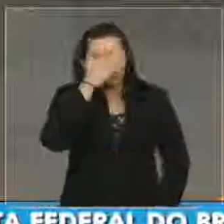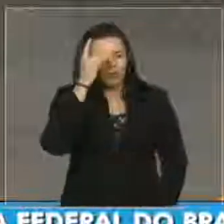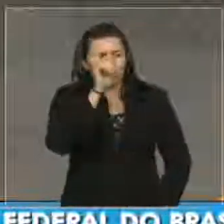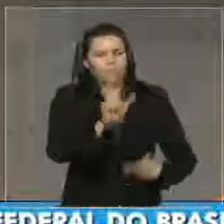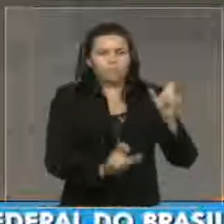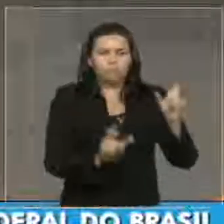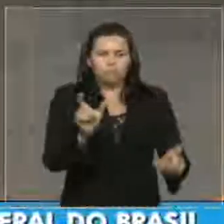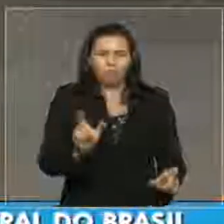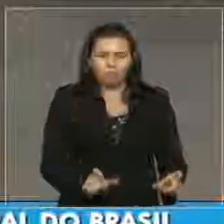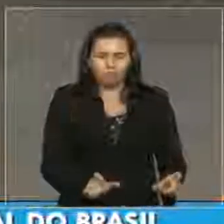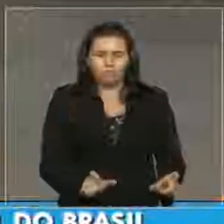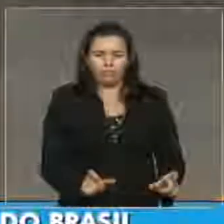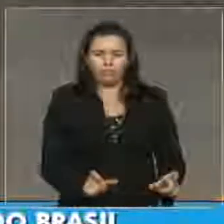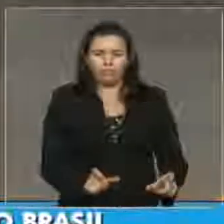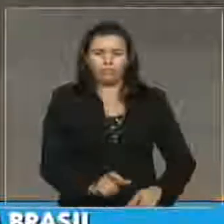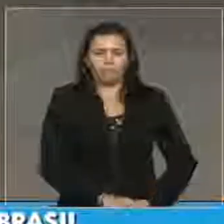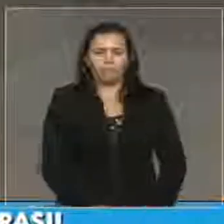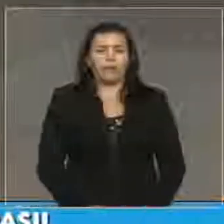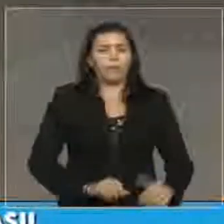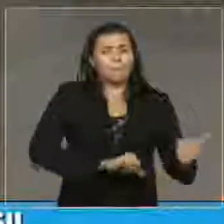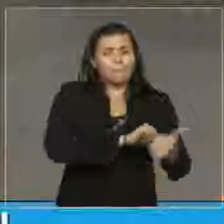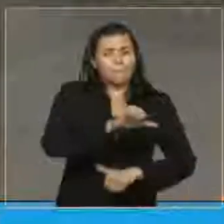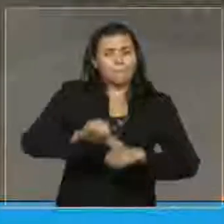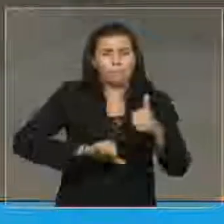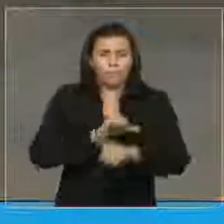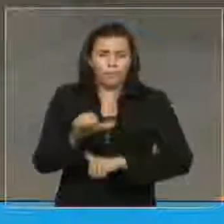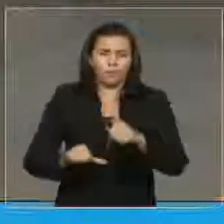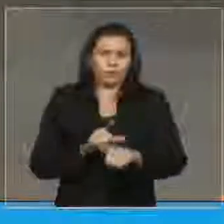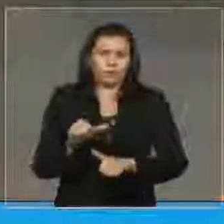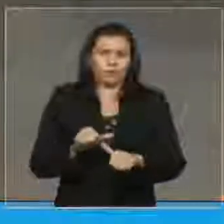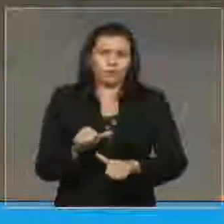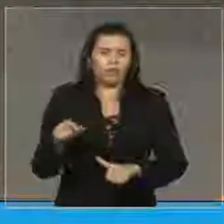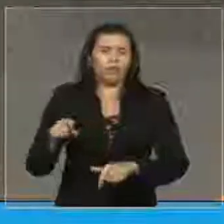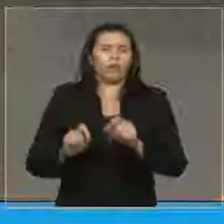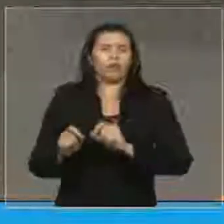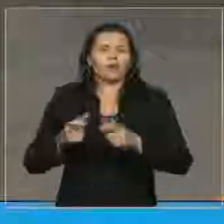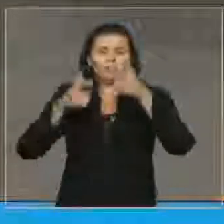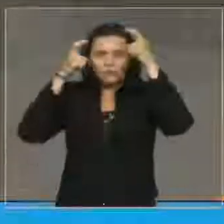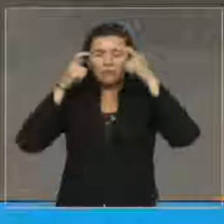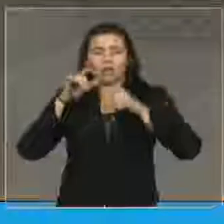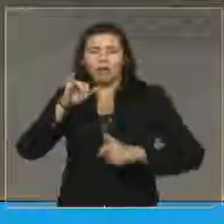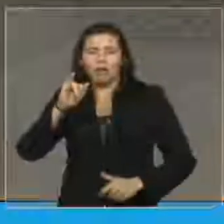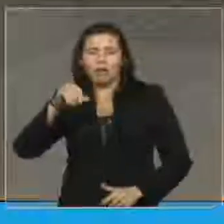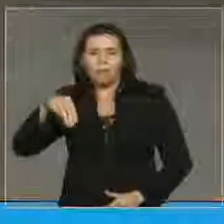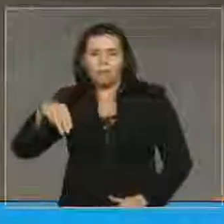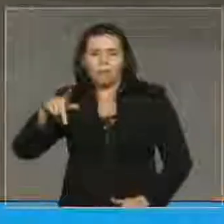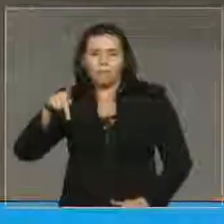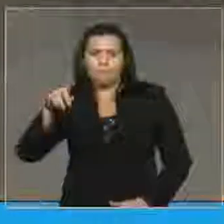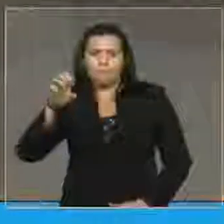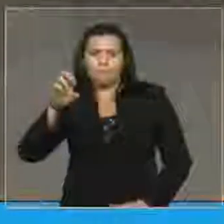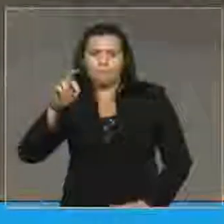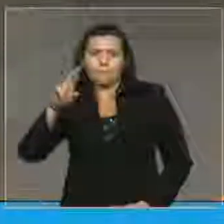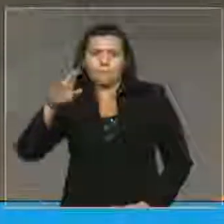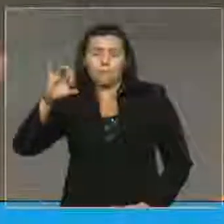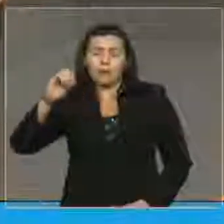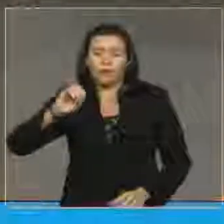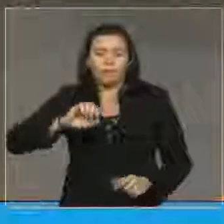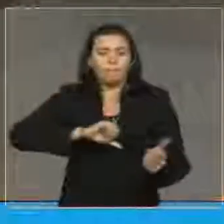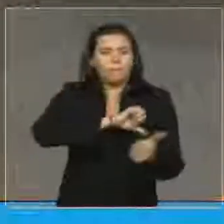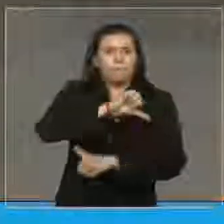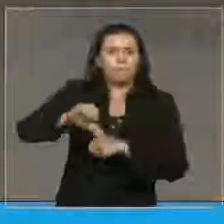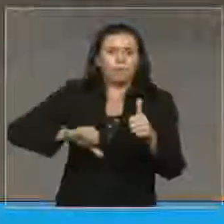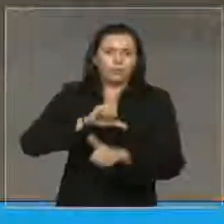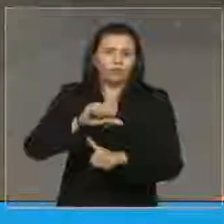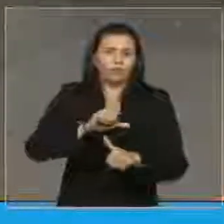Essa passagem do Império à República nos permite ter hoje, nas